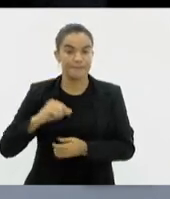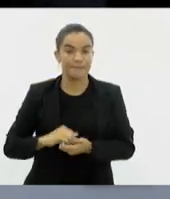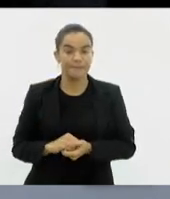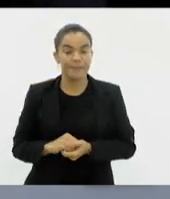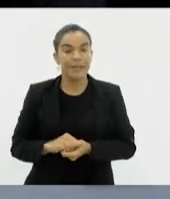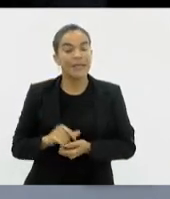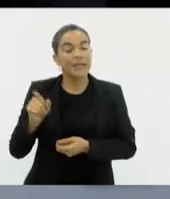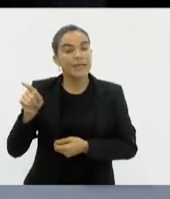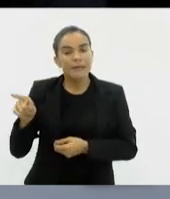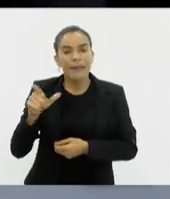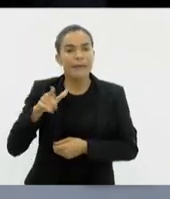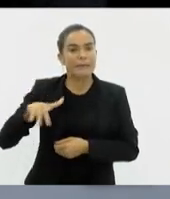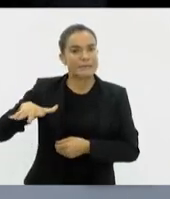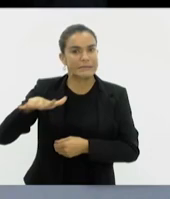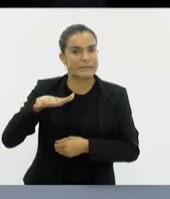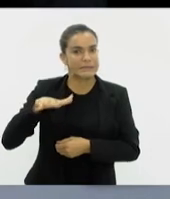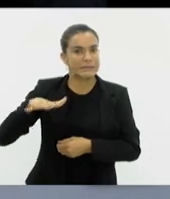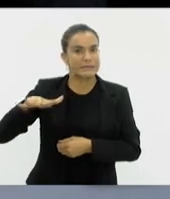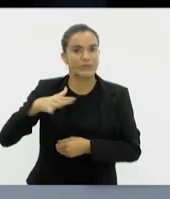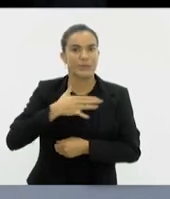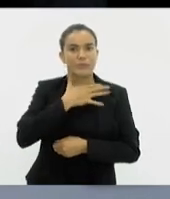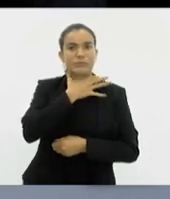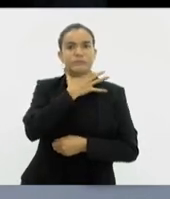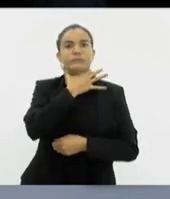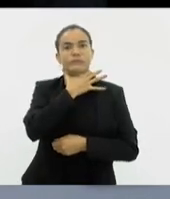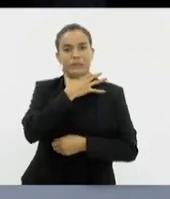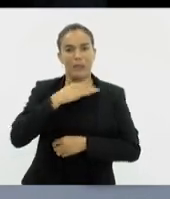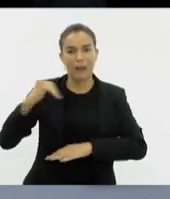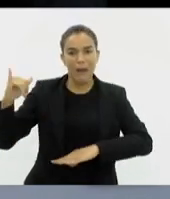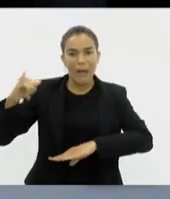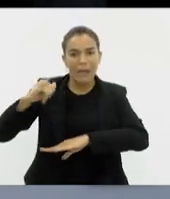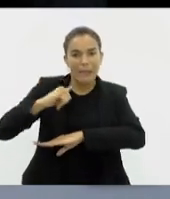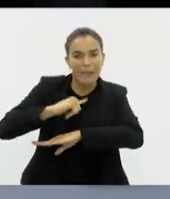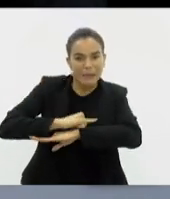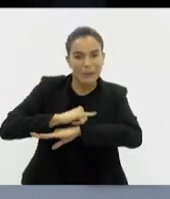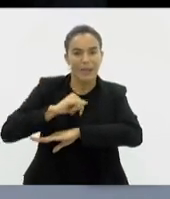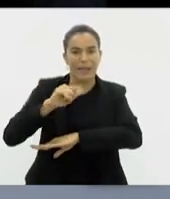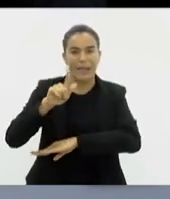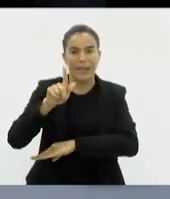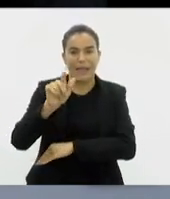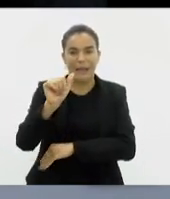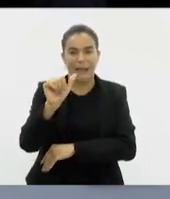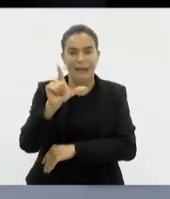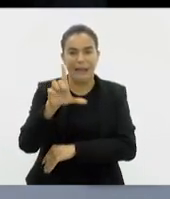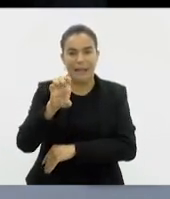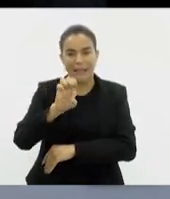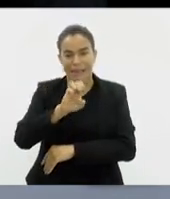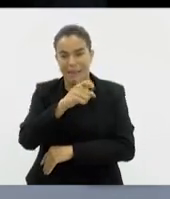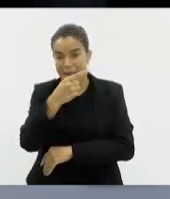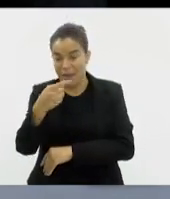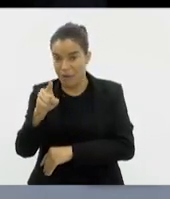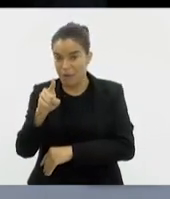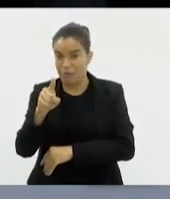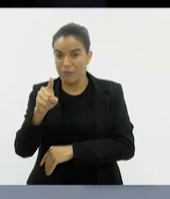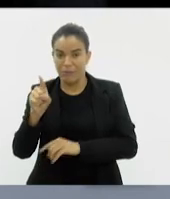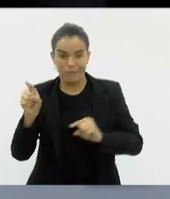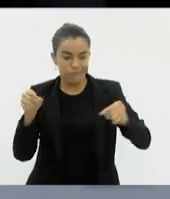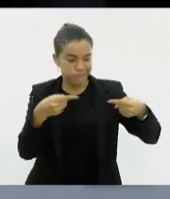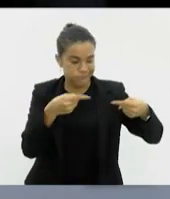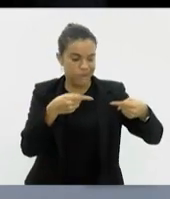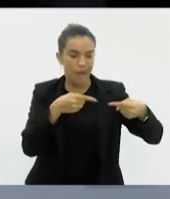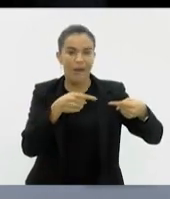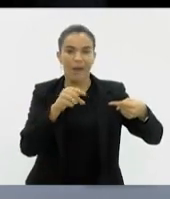tendo em vista a crise do aeroporto internacional do Galeão, versus Santos